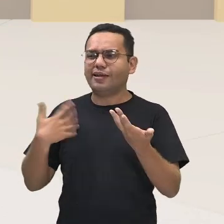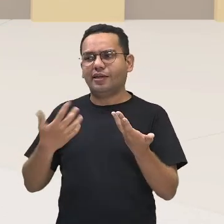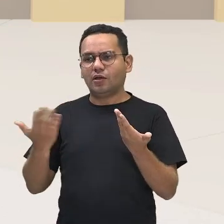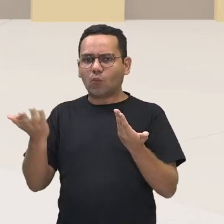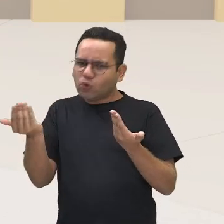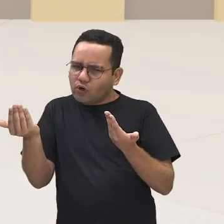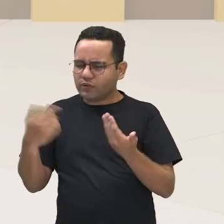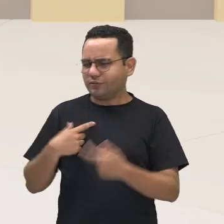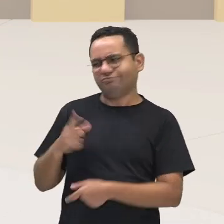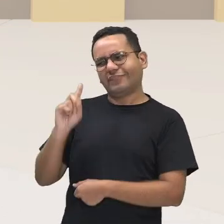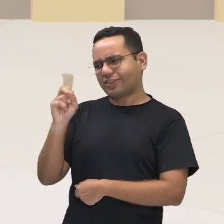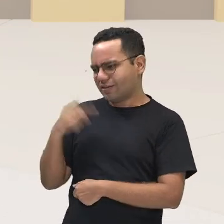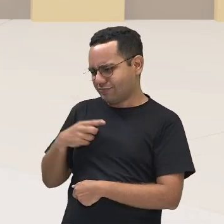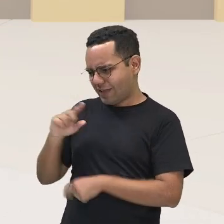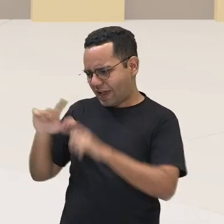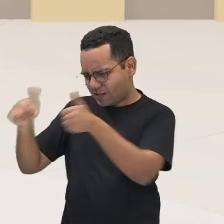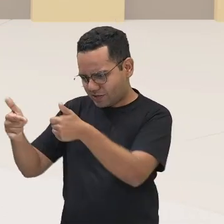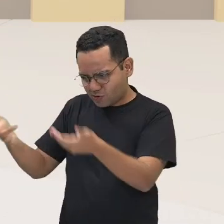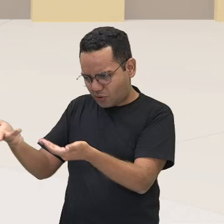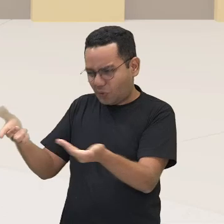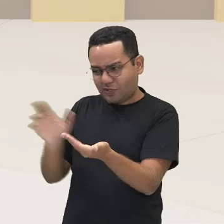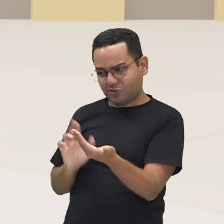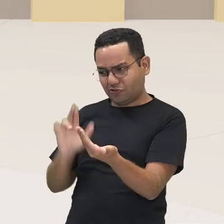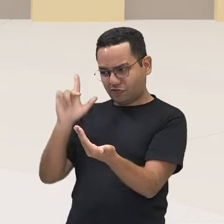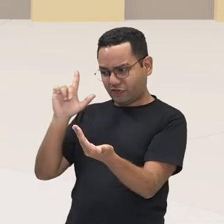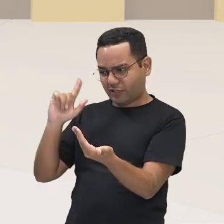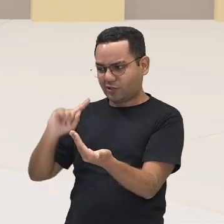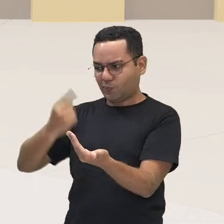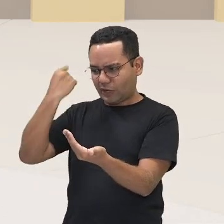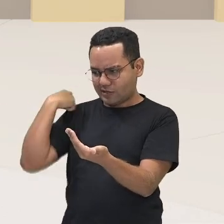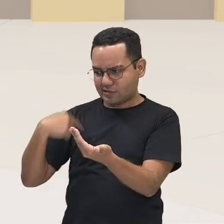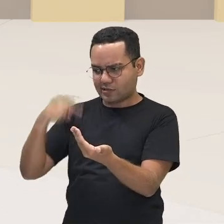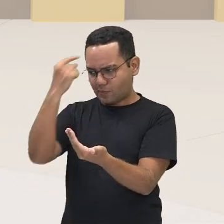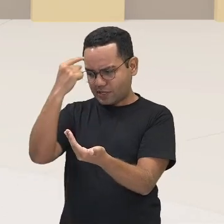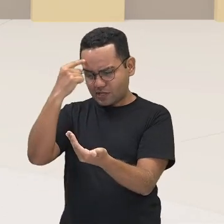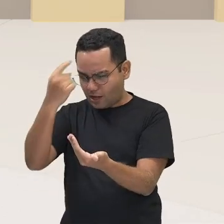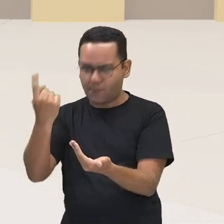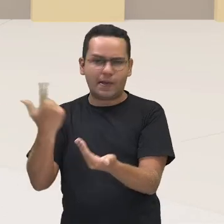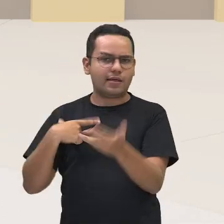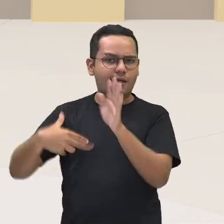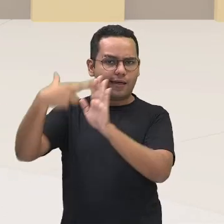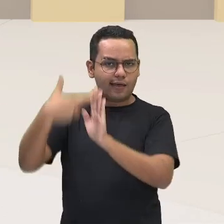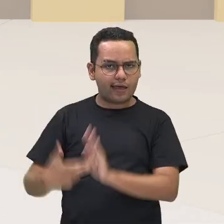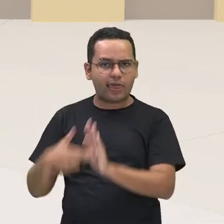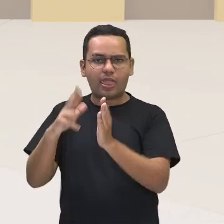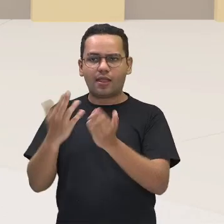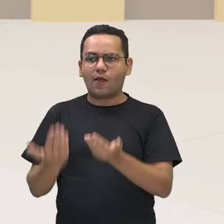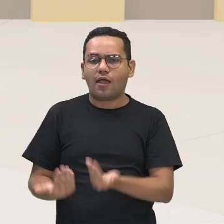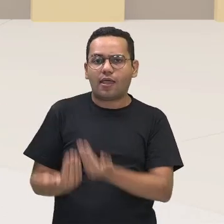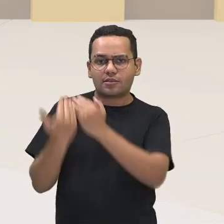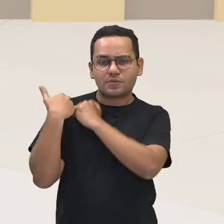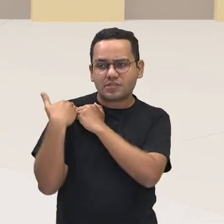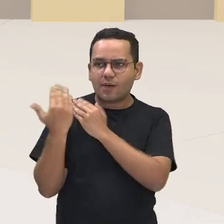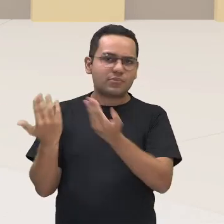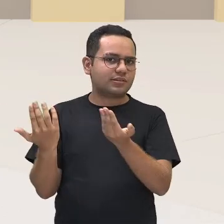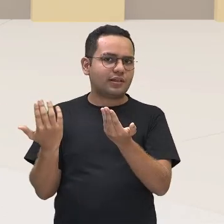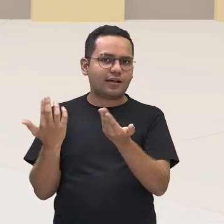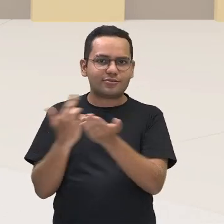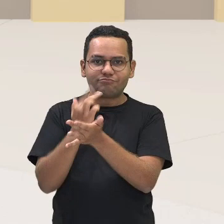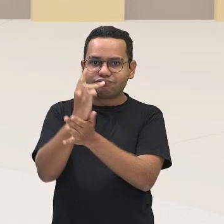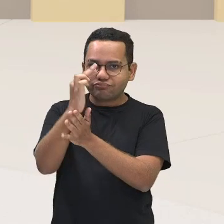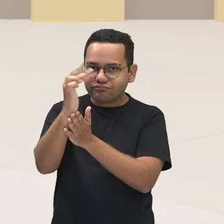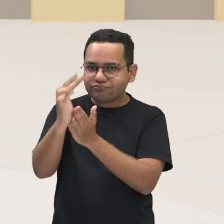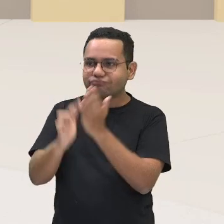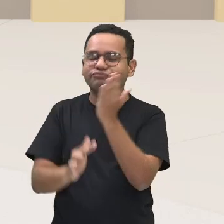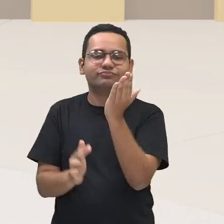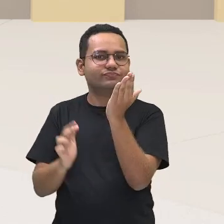Por quê? Porque a cultura daquele tempo, o pensamento daquele tempo, as normas daquele tempo eram outras, e isso